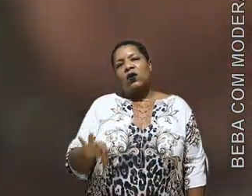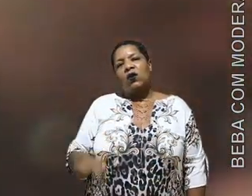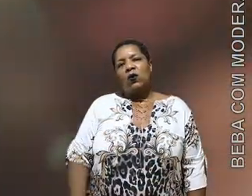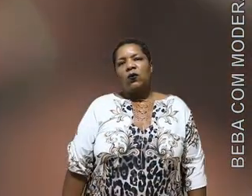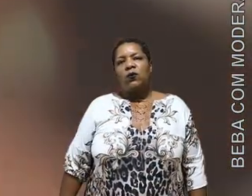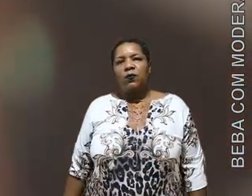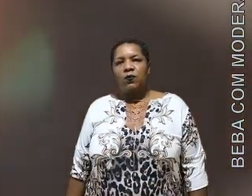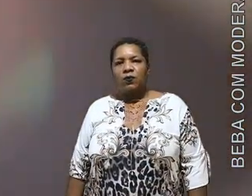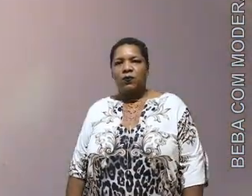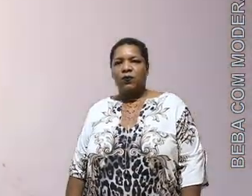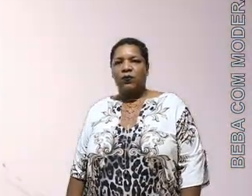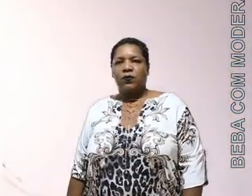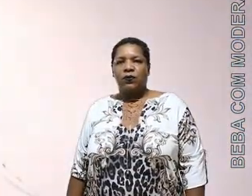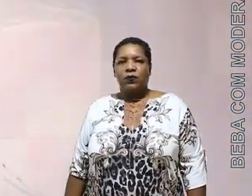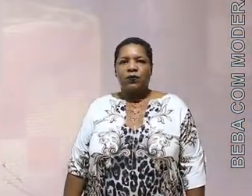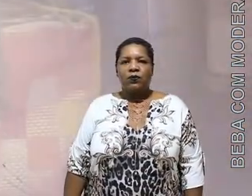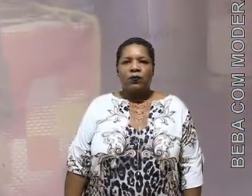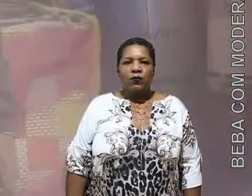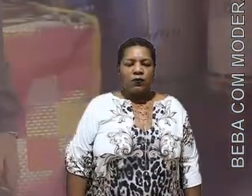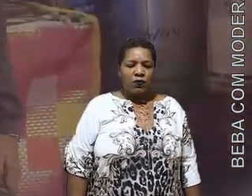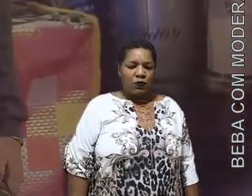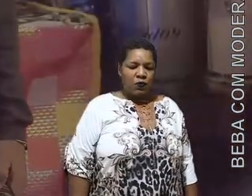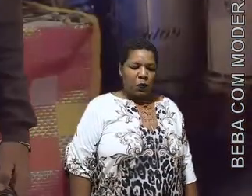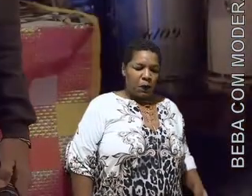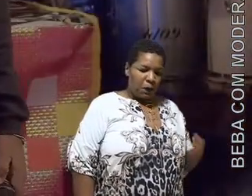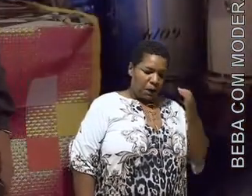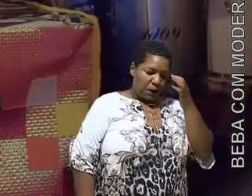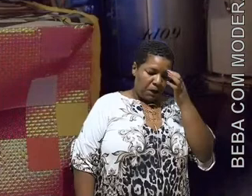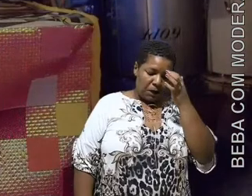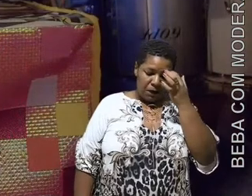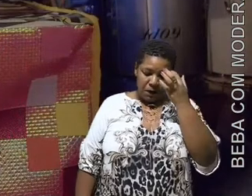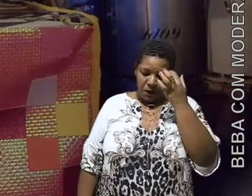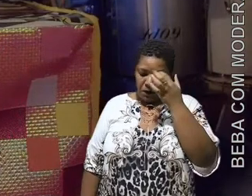E aí E aí